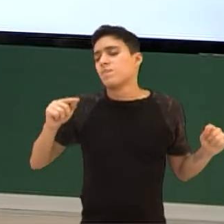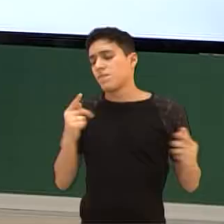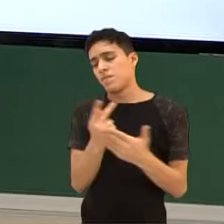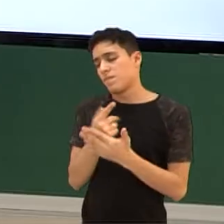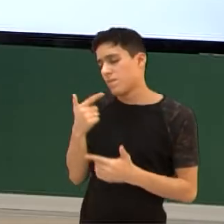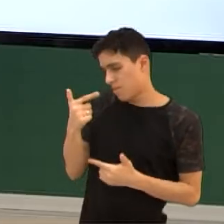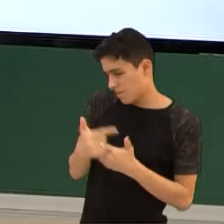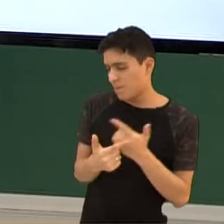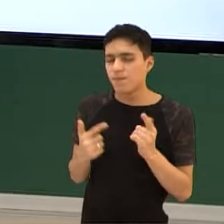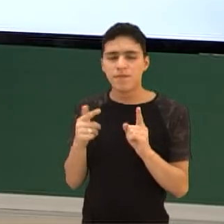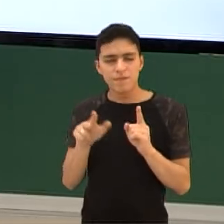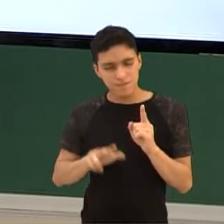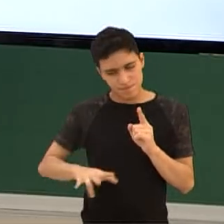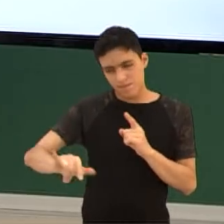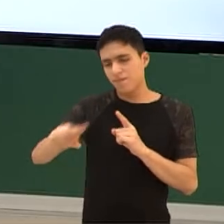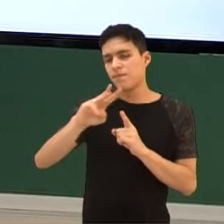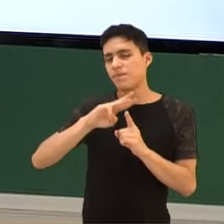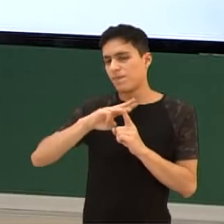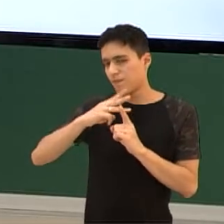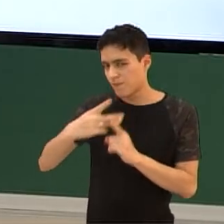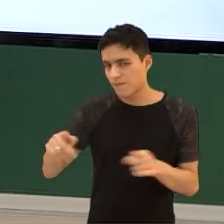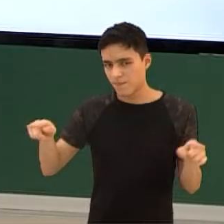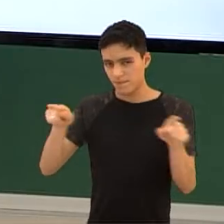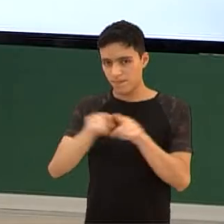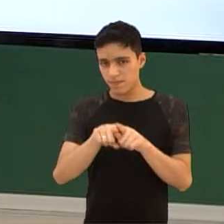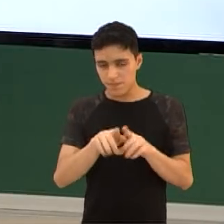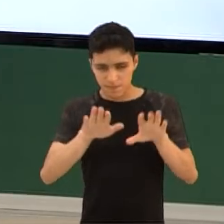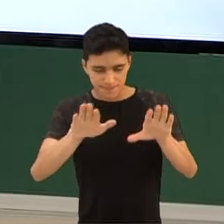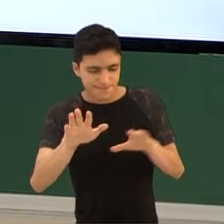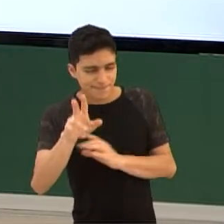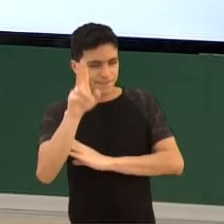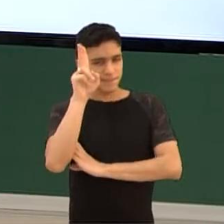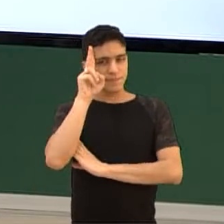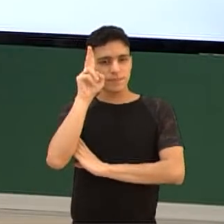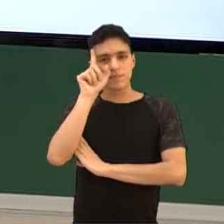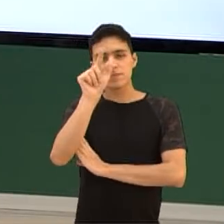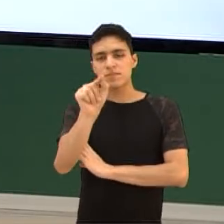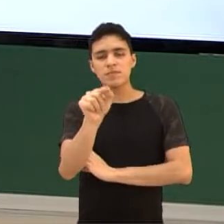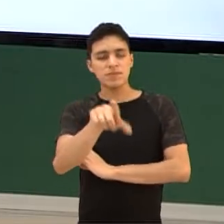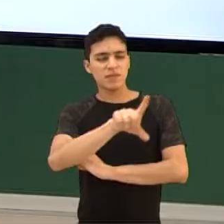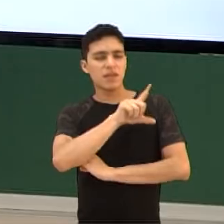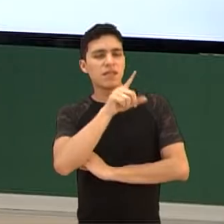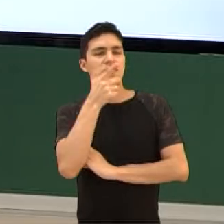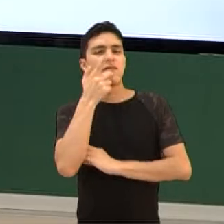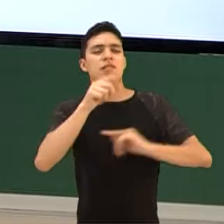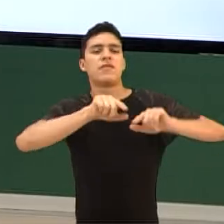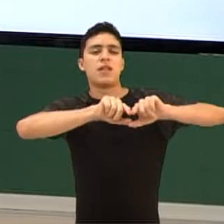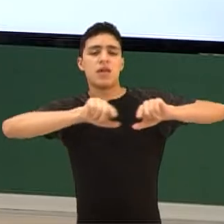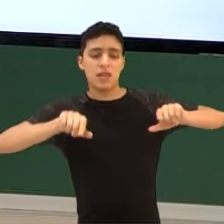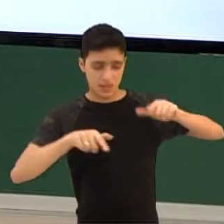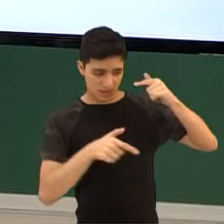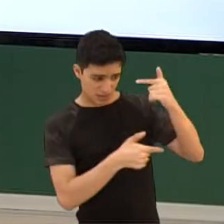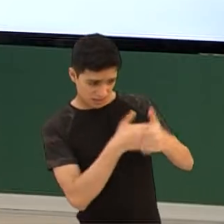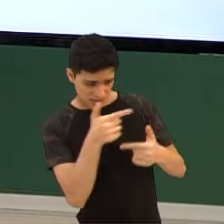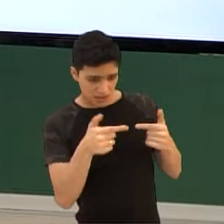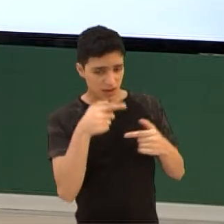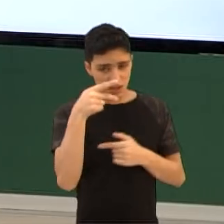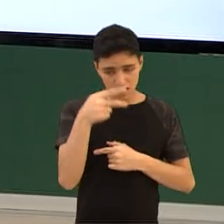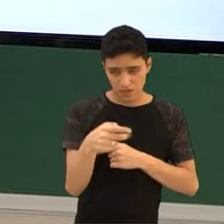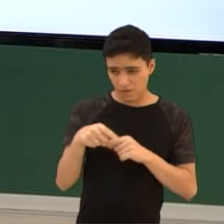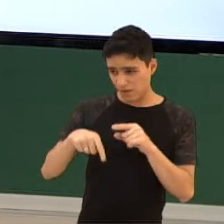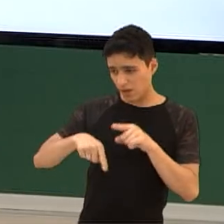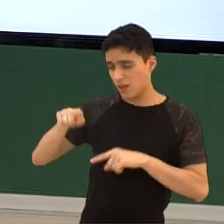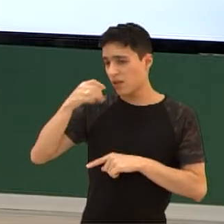trabalho? Ele também vai triplicar. Por que isso, pessoal? É só a gente lembrar da expressão que a gente falou antes, que trabalho é igual à variação de